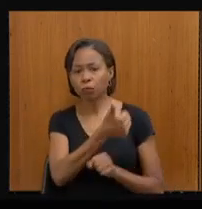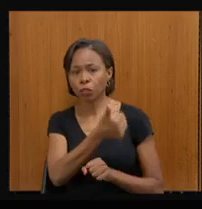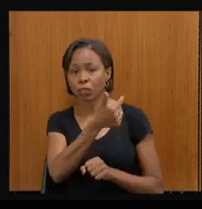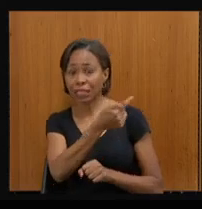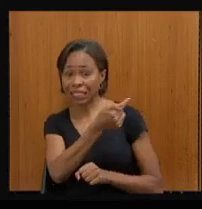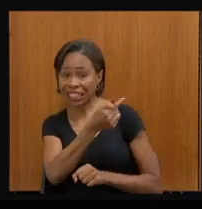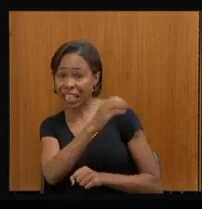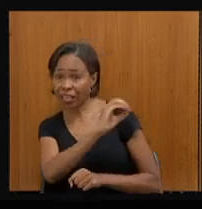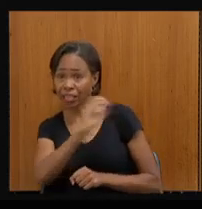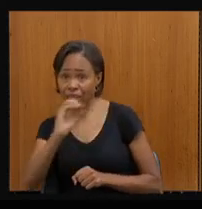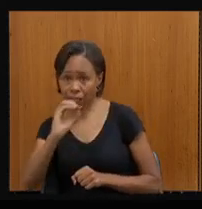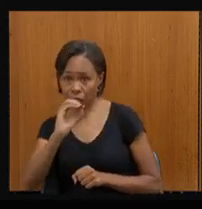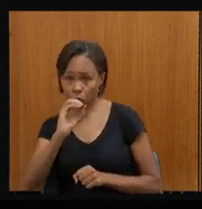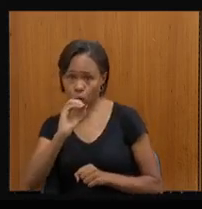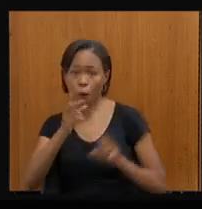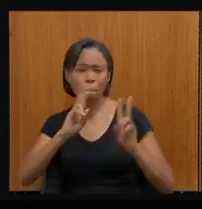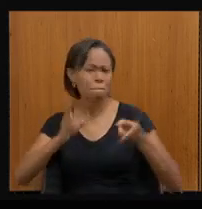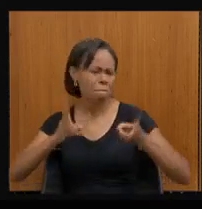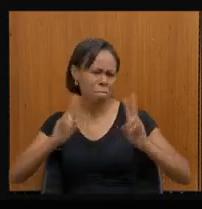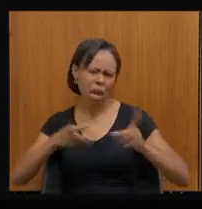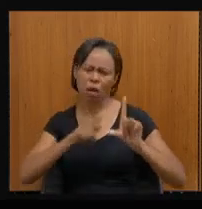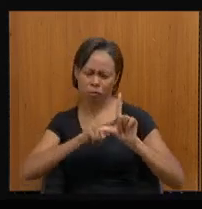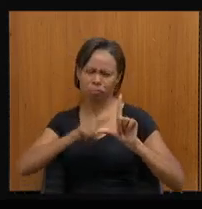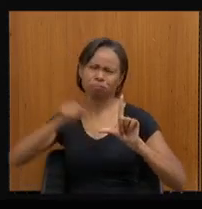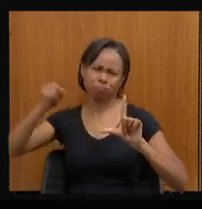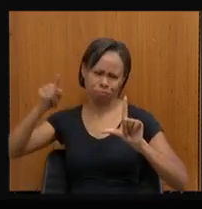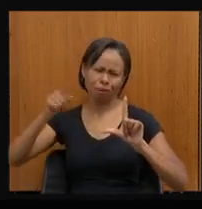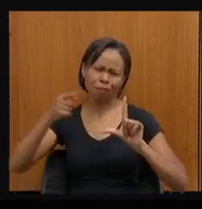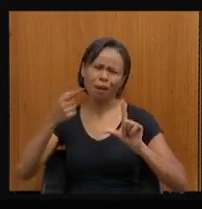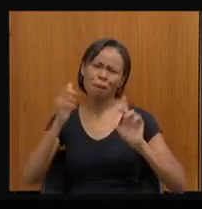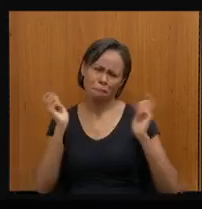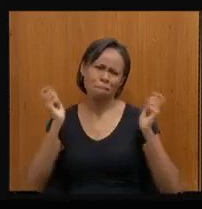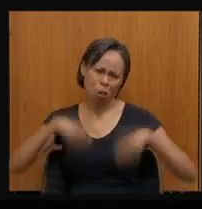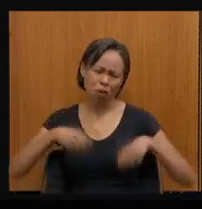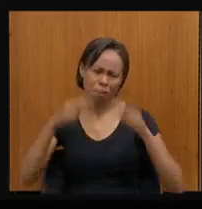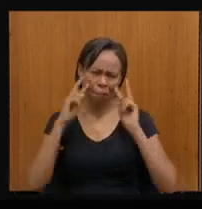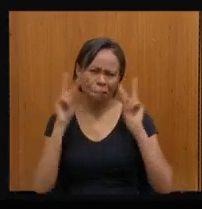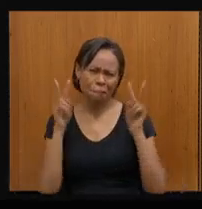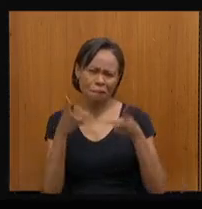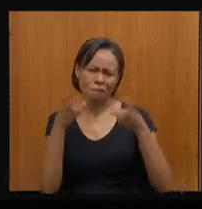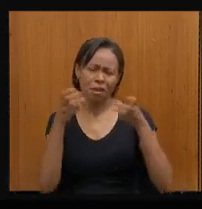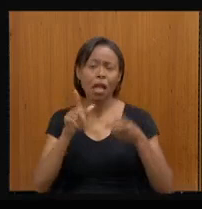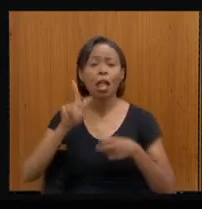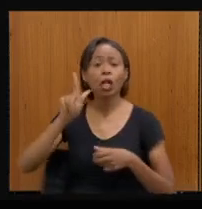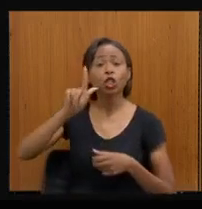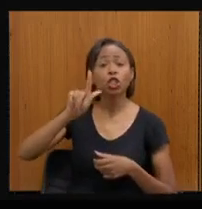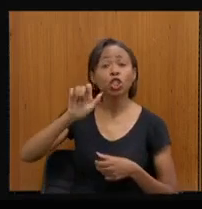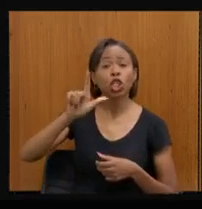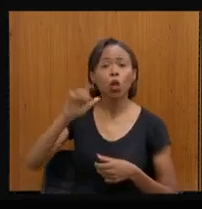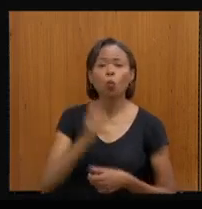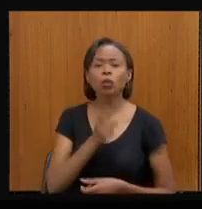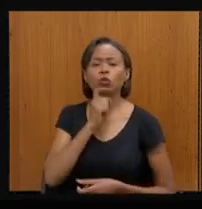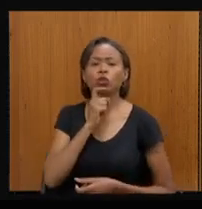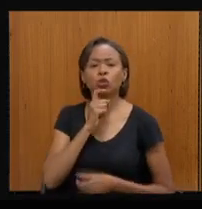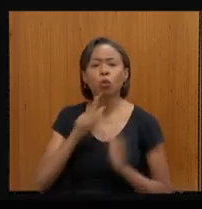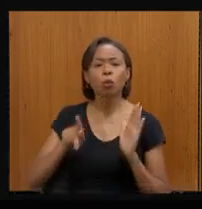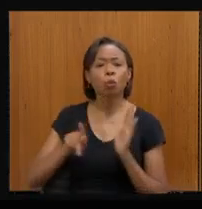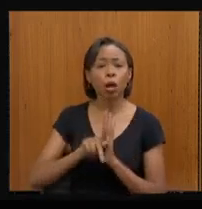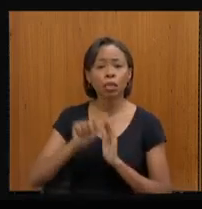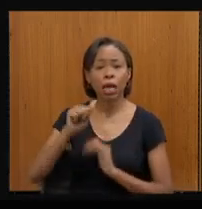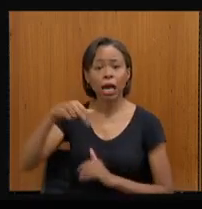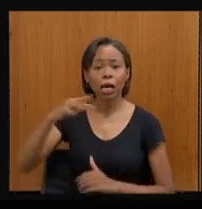isso é possível porque através de um A Era do Gelo da Antártica a gente consegue